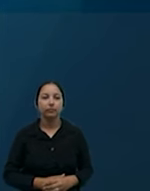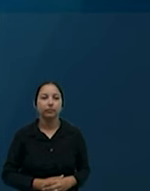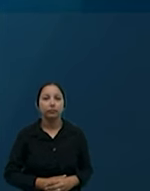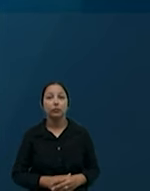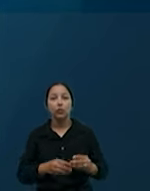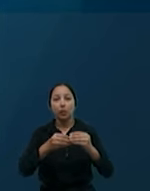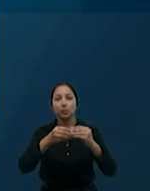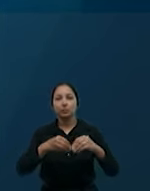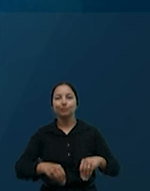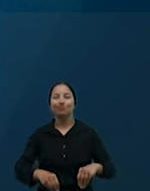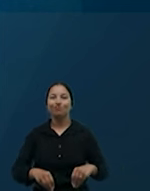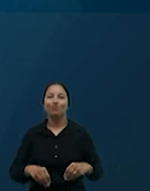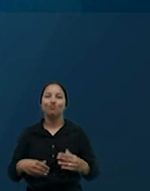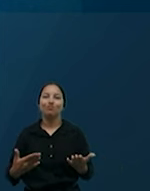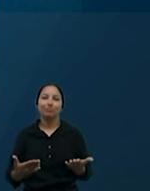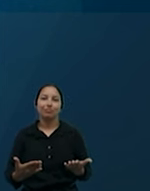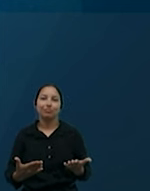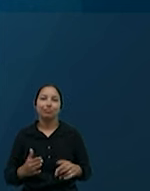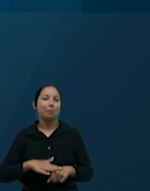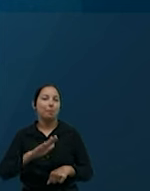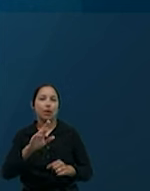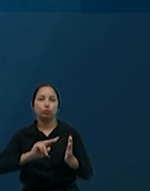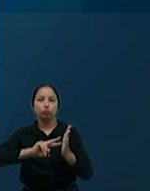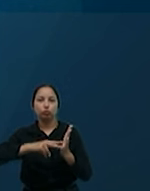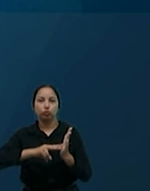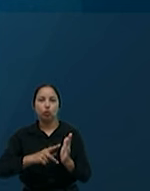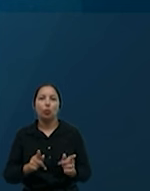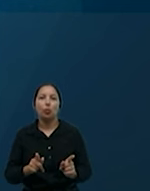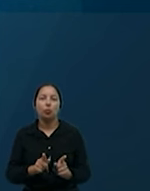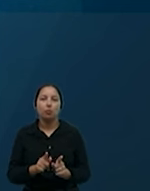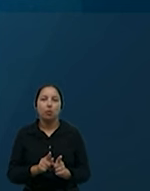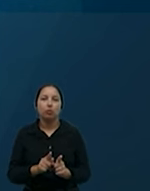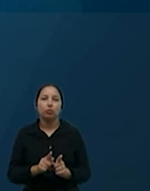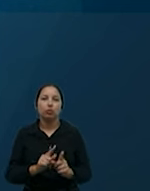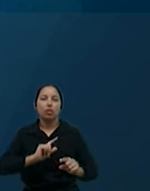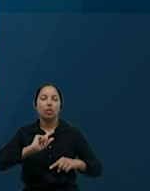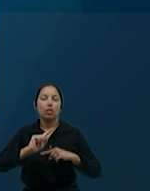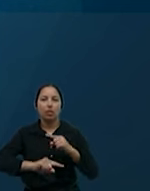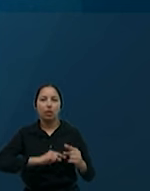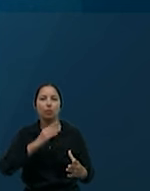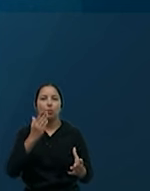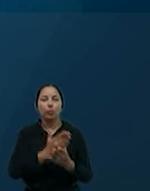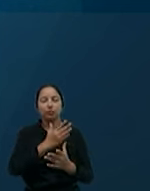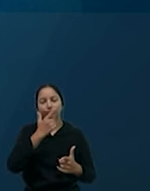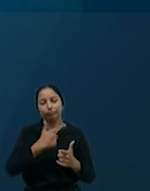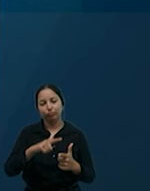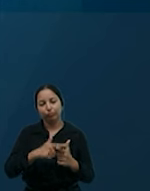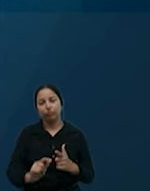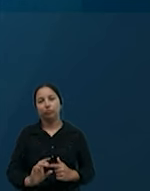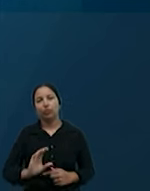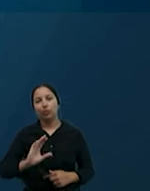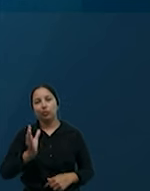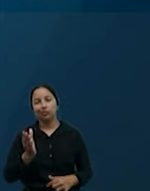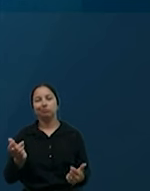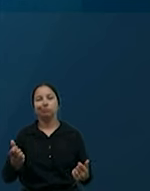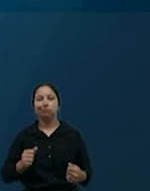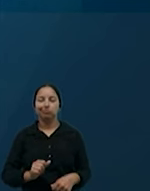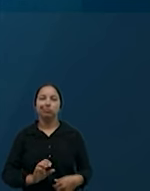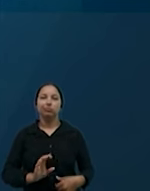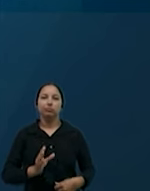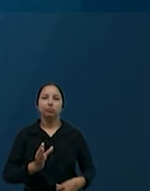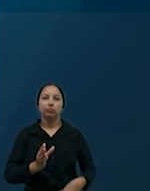sobretudo, os sindicatos menores e gerando possíveis problemas processuais que possam surgir, como, por exemplo, a